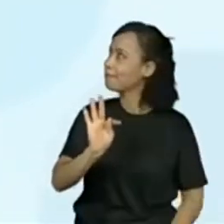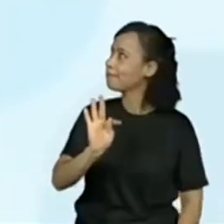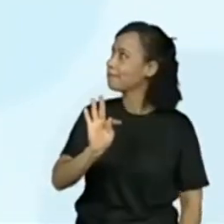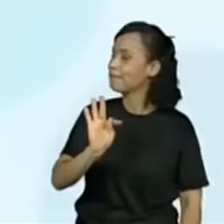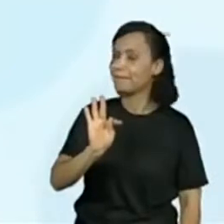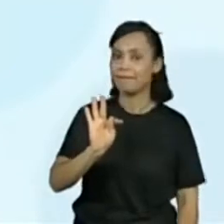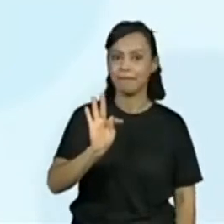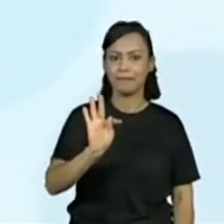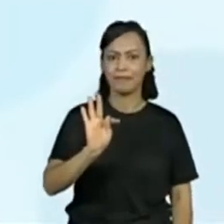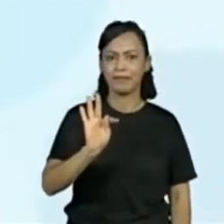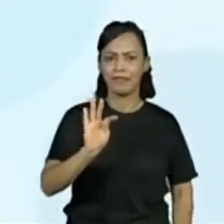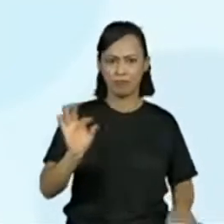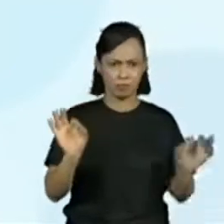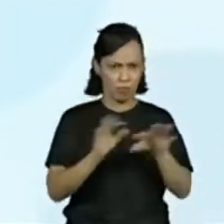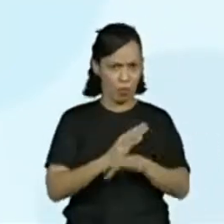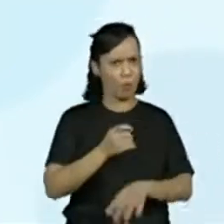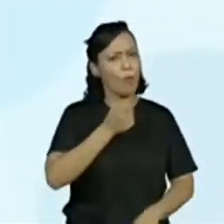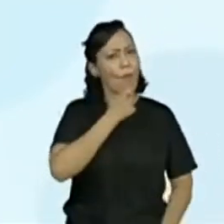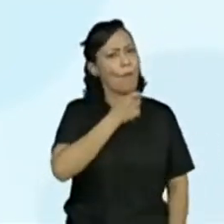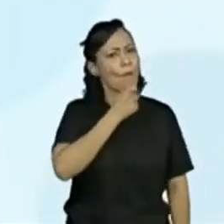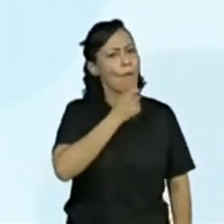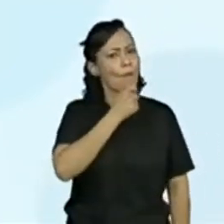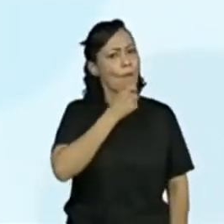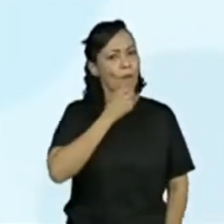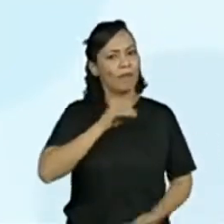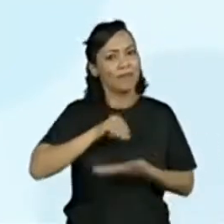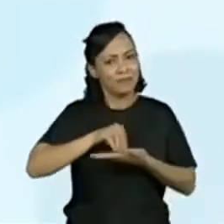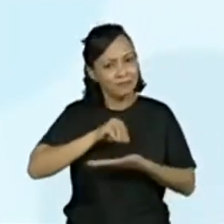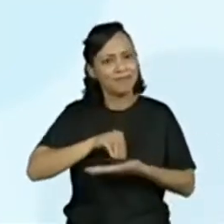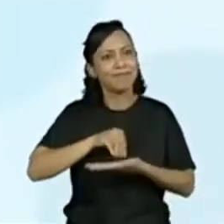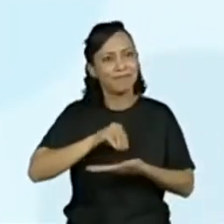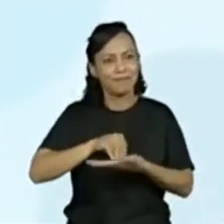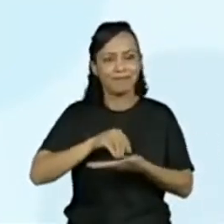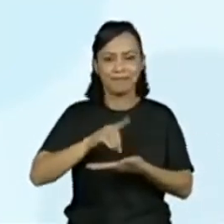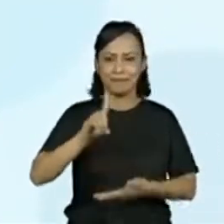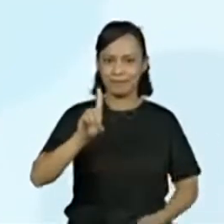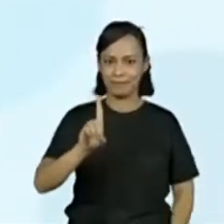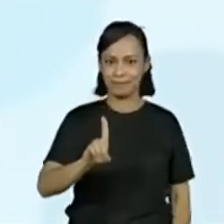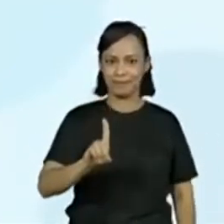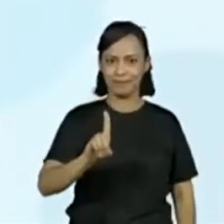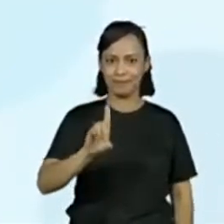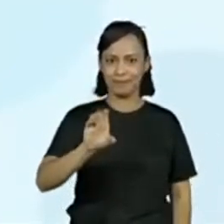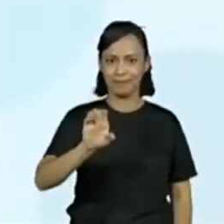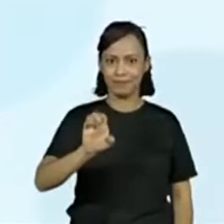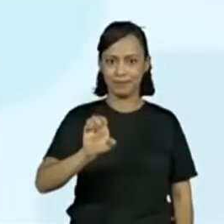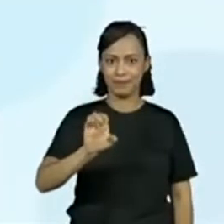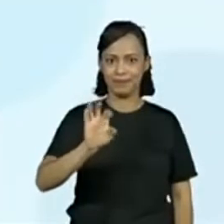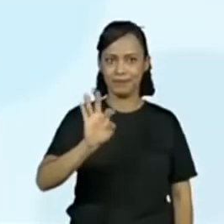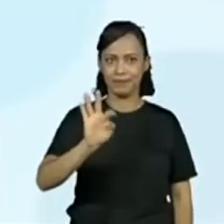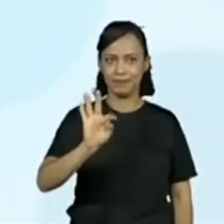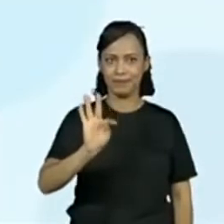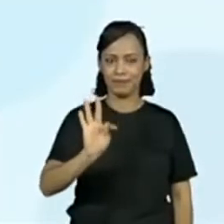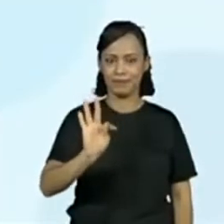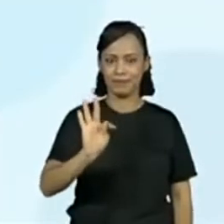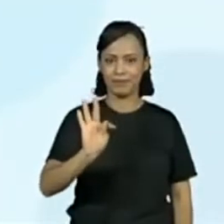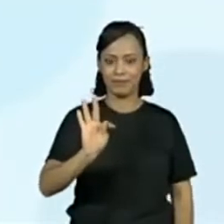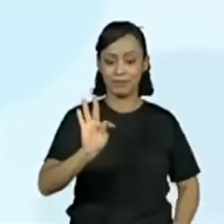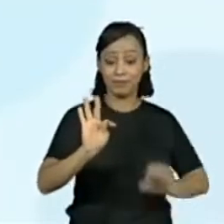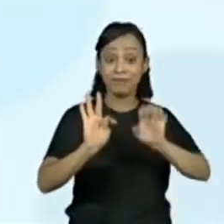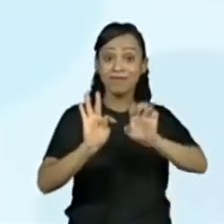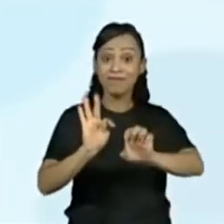ela sozinha não dá conta né não dá esse Z de precisa doer